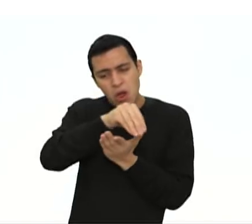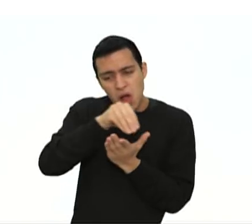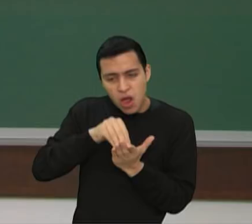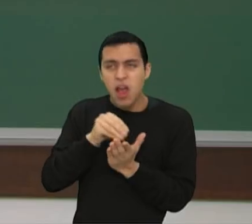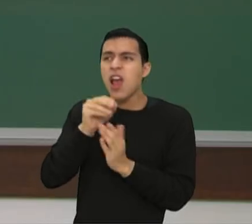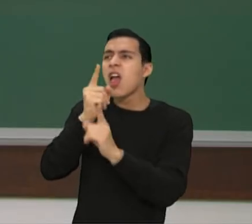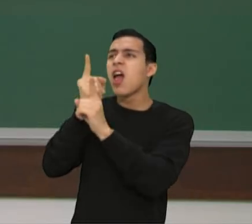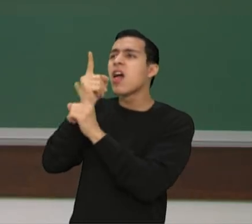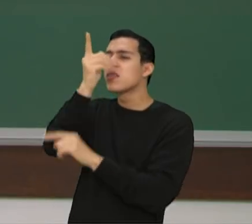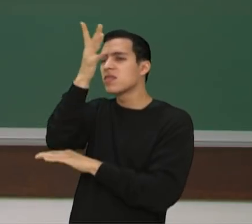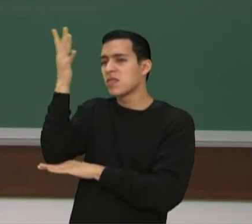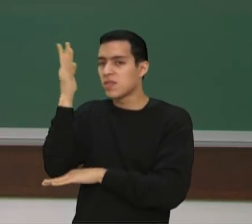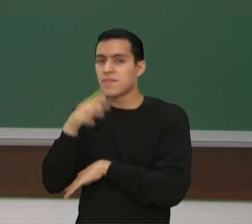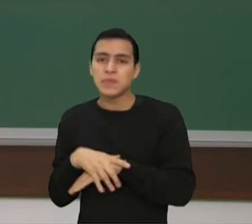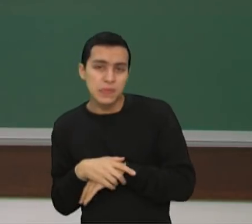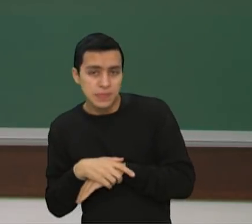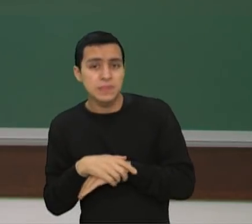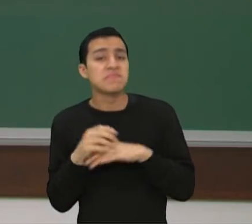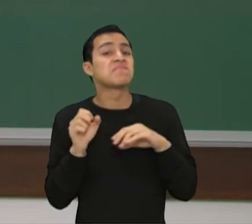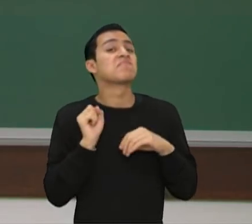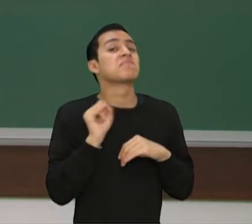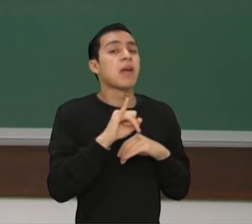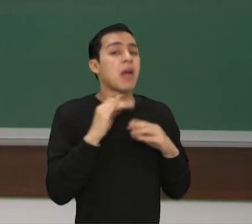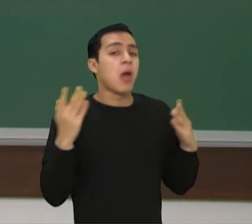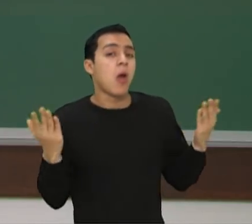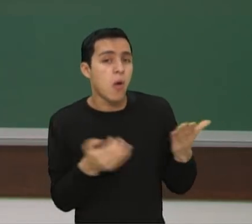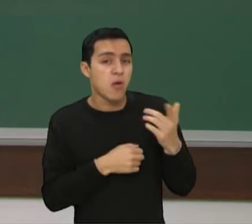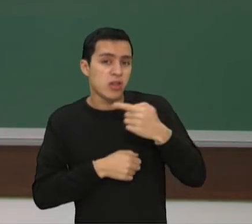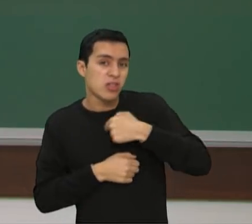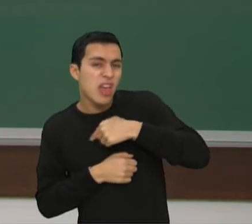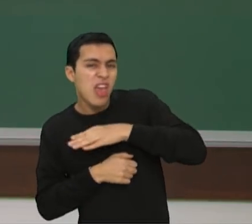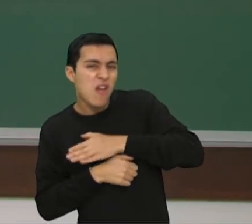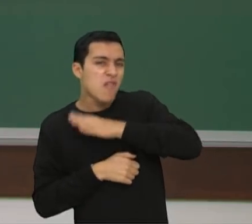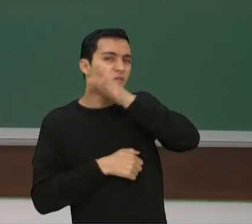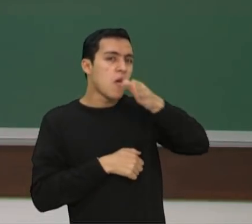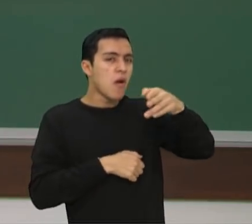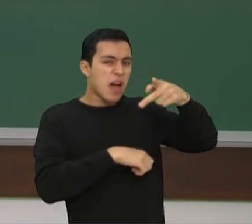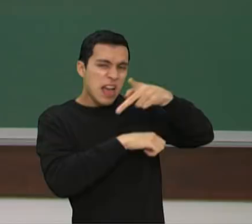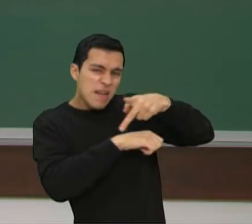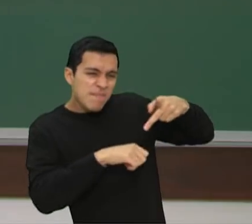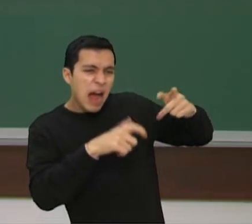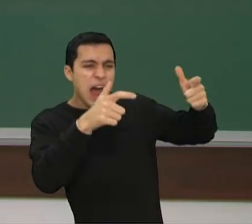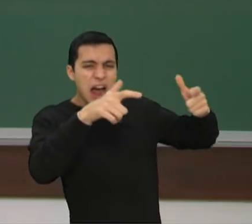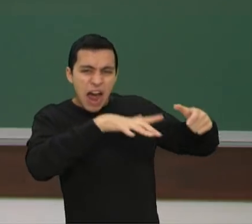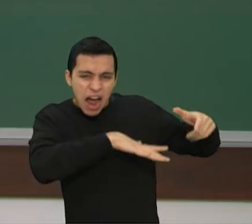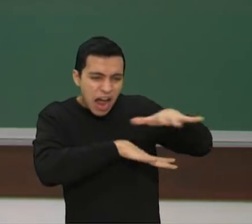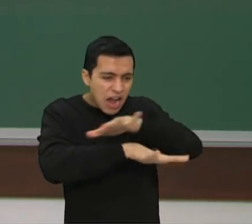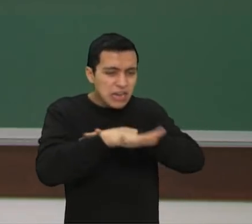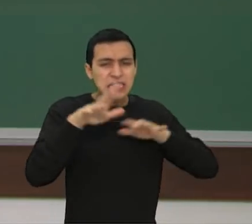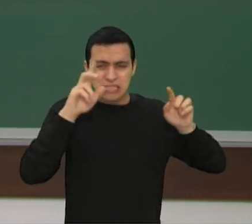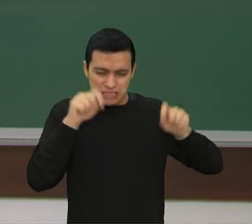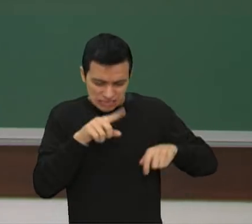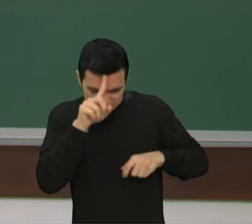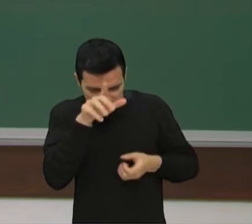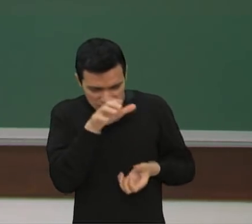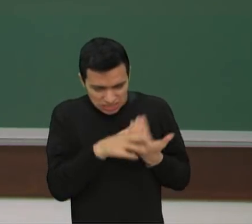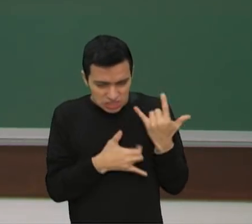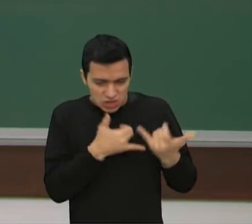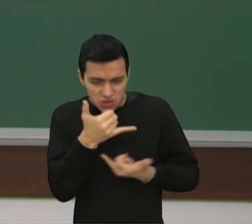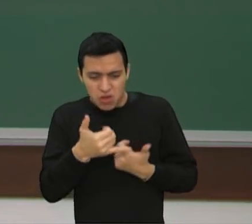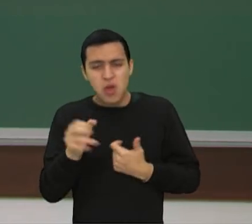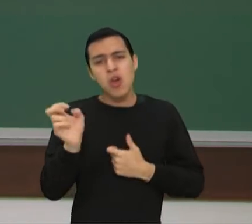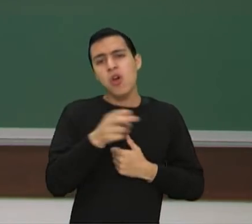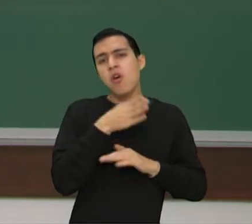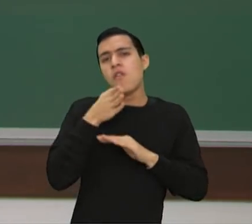assim, será que hoje, se eu for num parque, eu consigo fazer um jogo? Ou será que se eu for